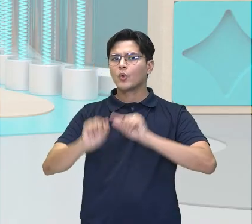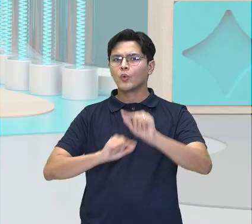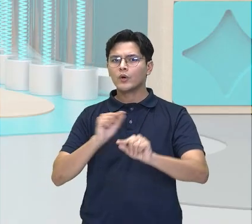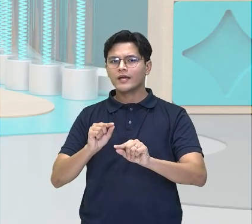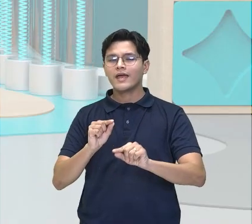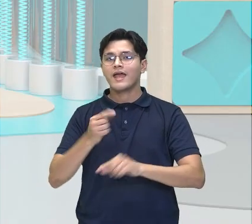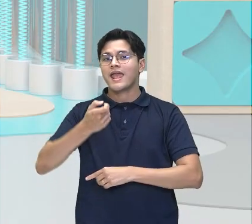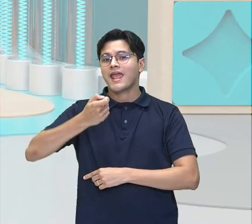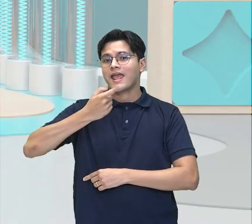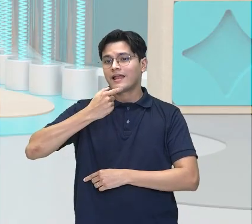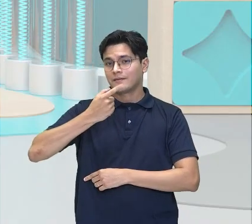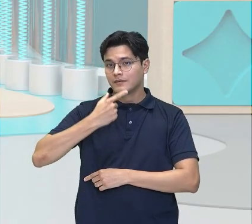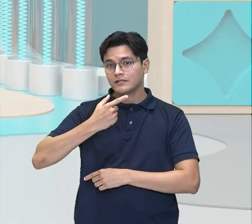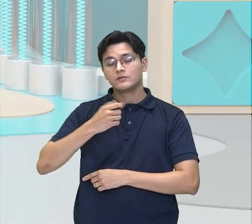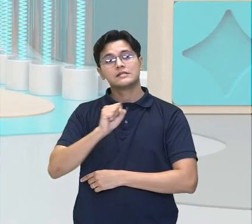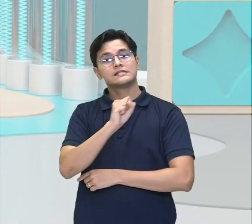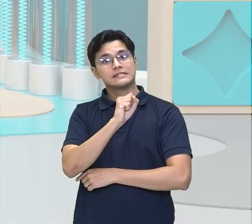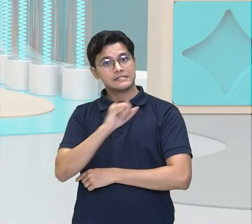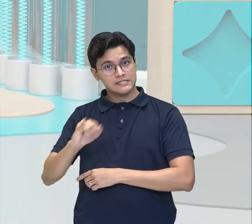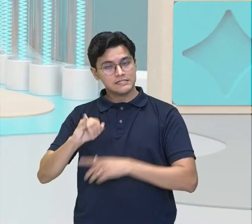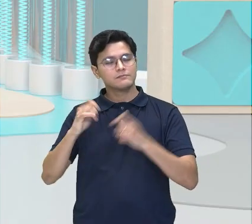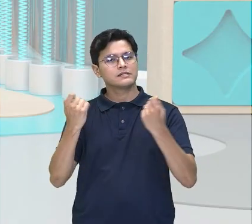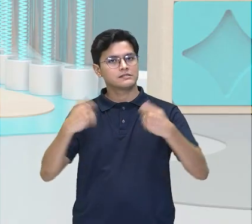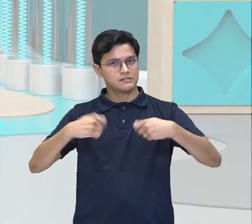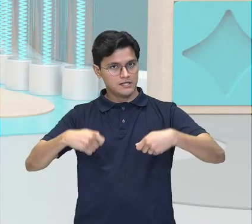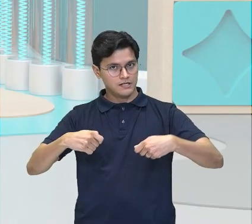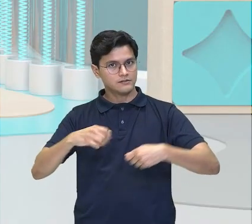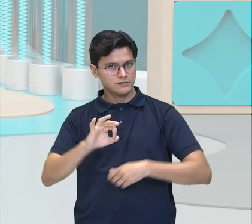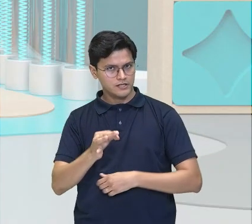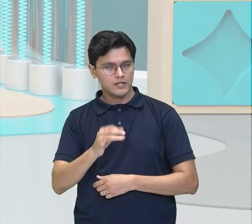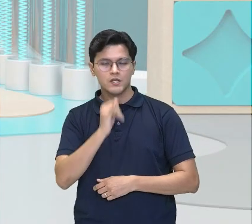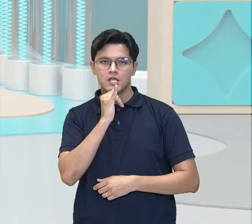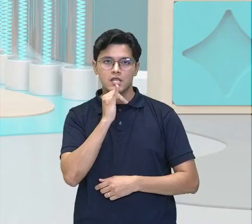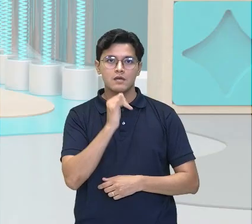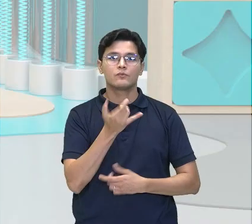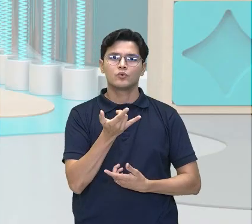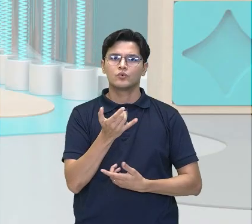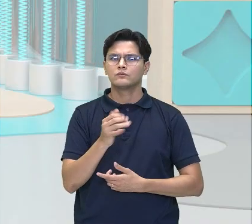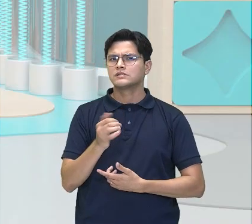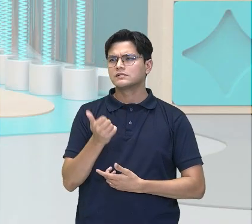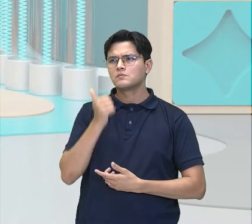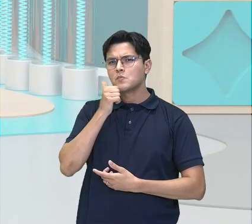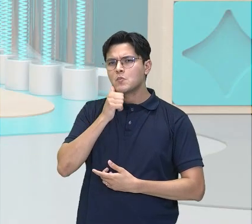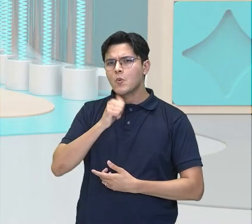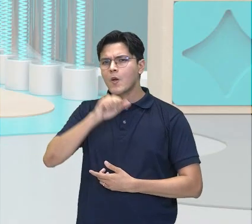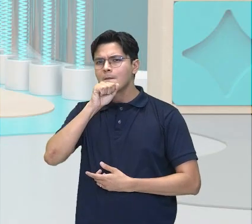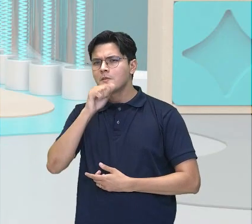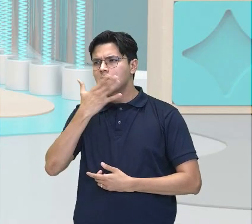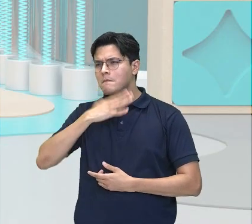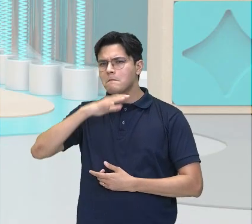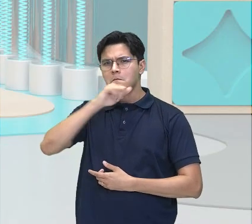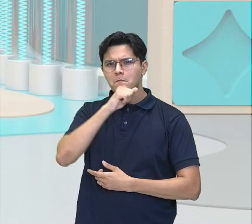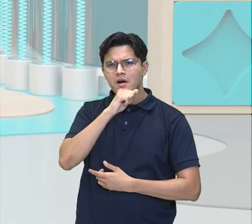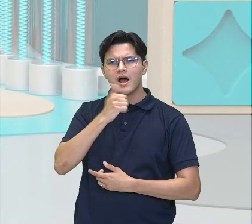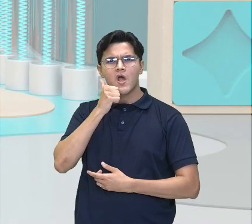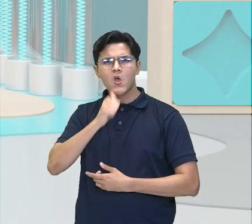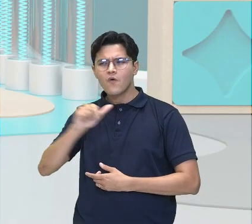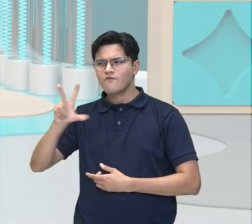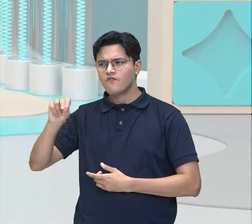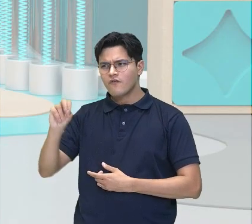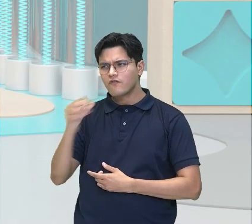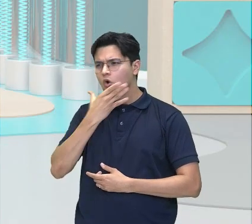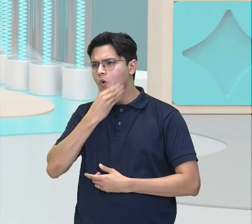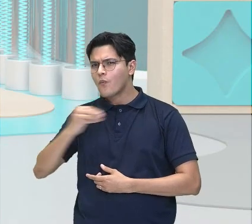é se prescrita. Não é porque o teu tio, o teu avô, a tua avó, né, ou alguém mais